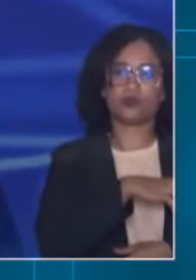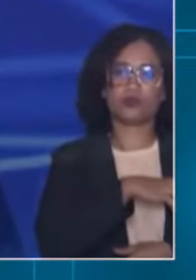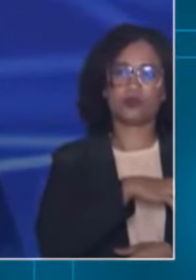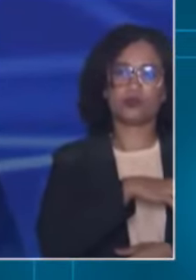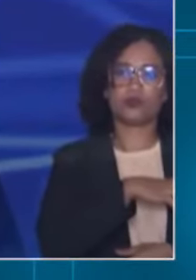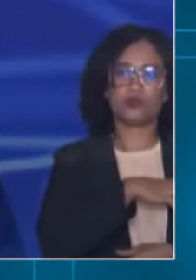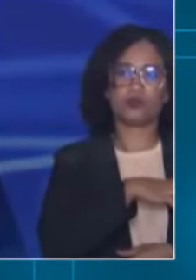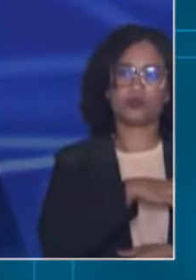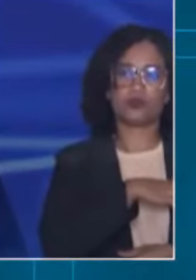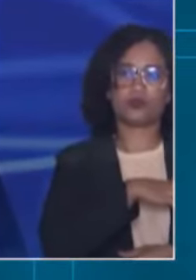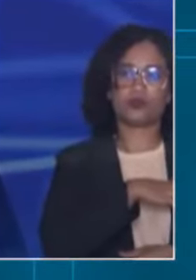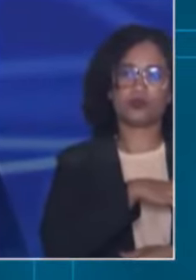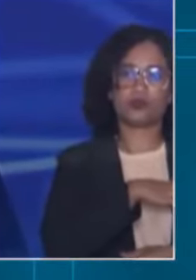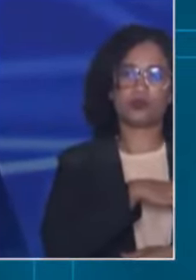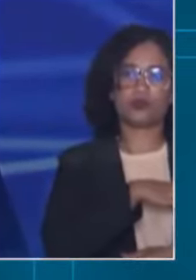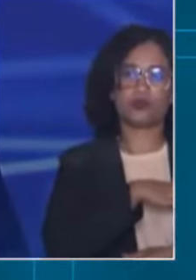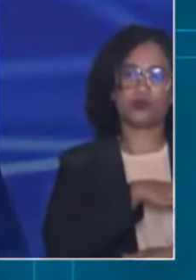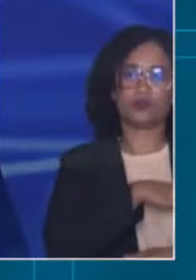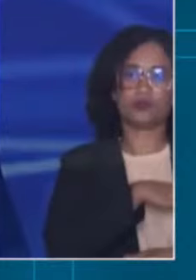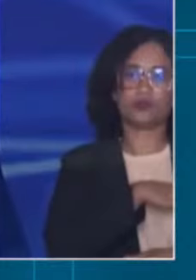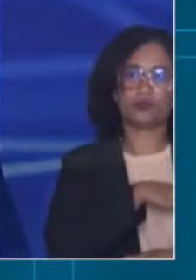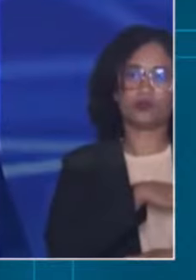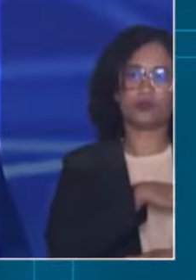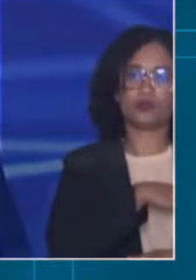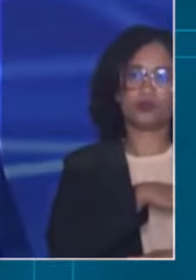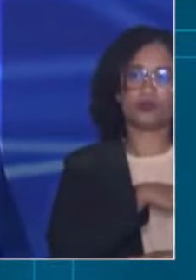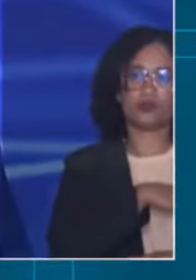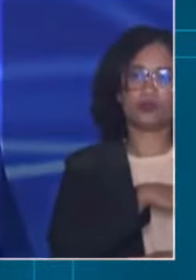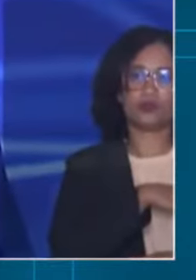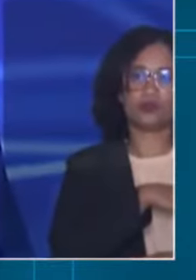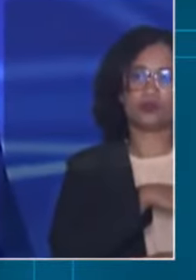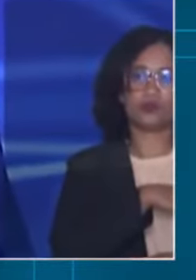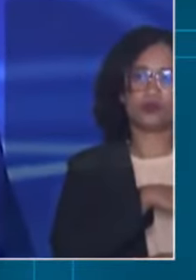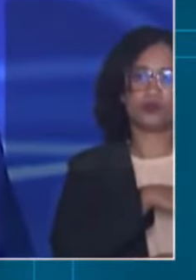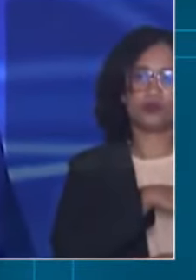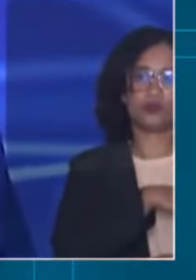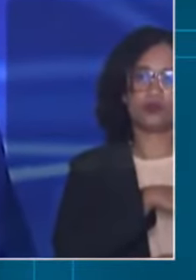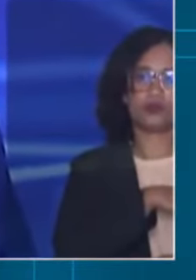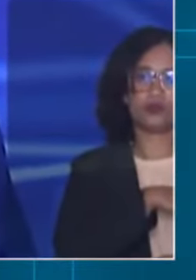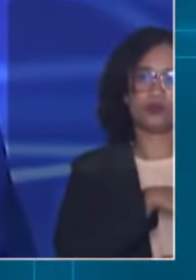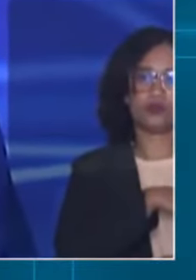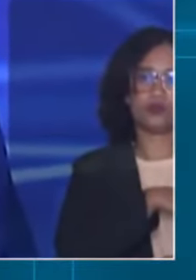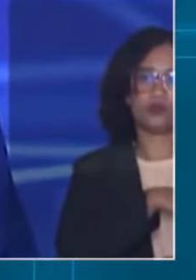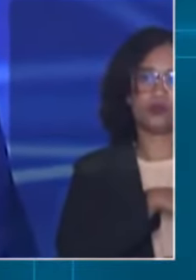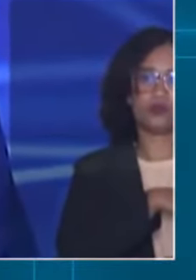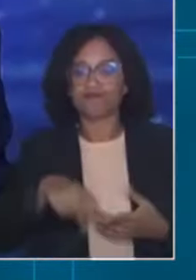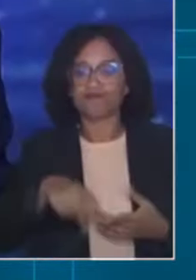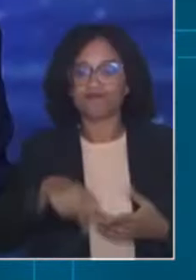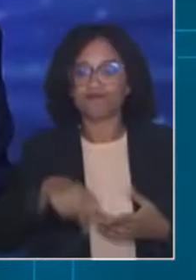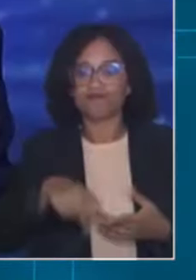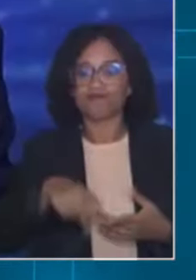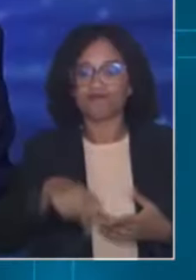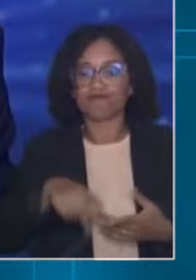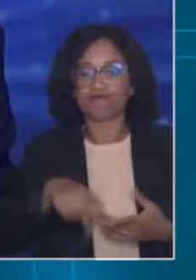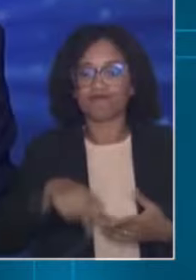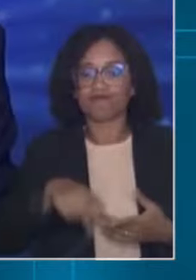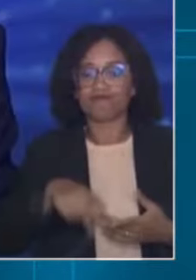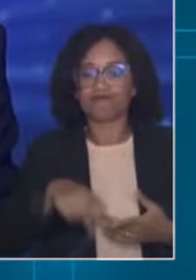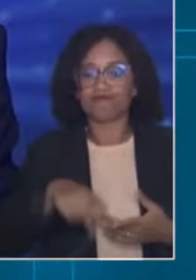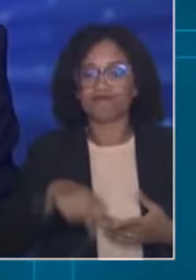que essa mão de ferro para fazer valer os seus desejos, né, dos mandatários do